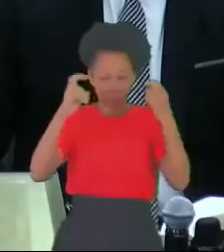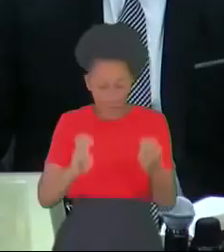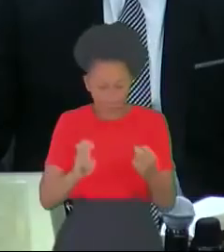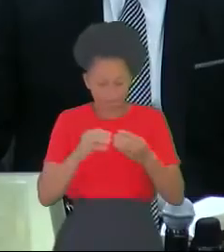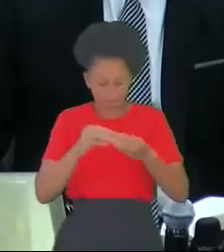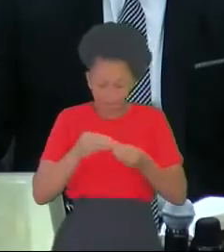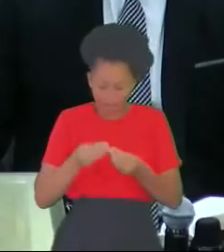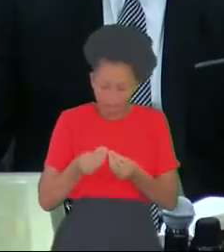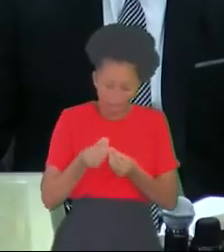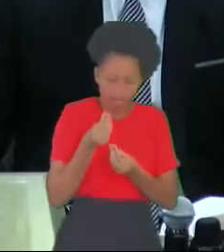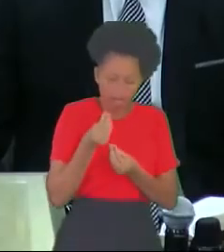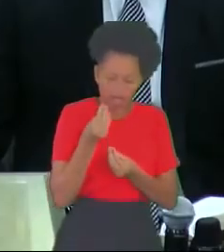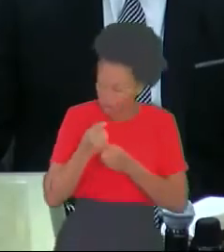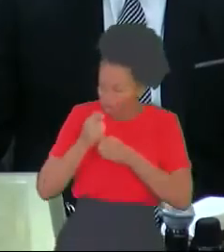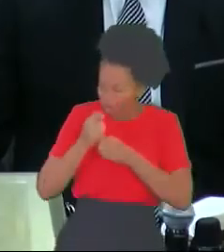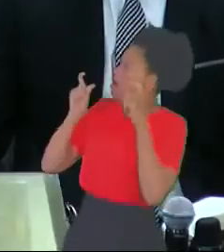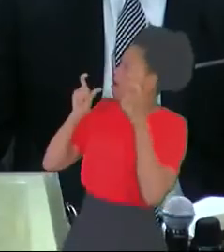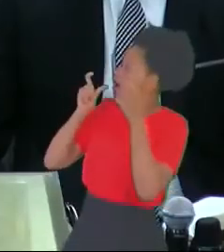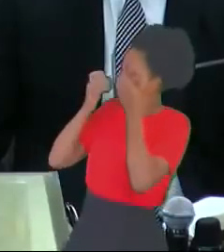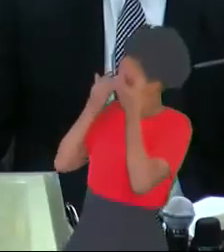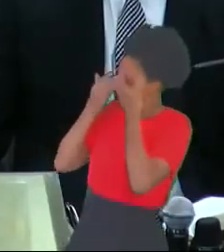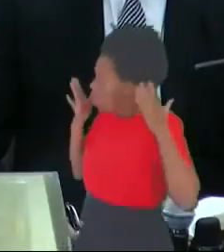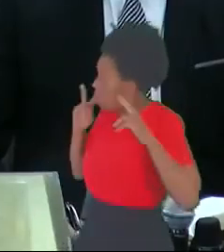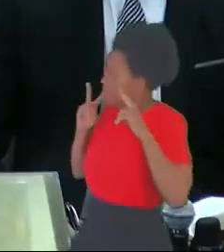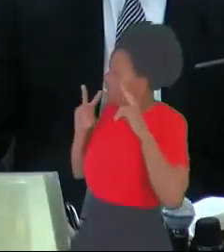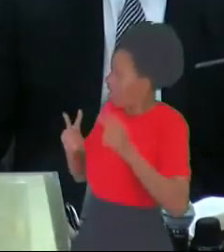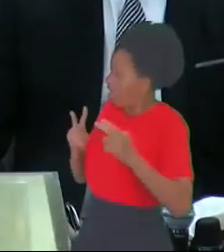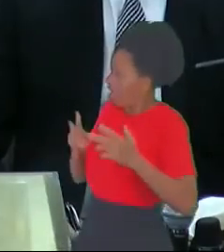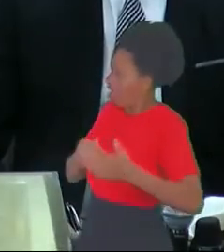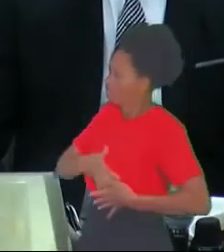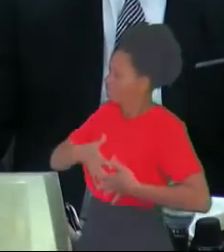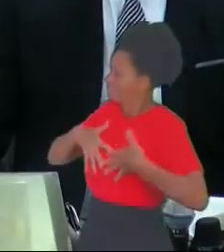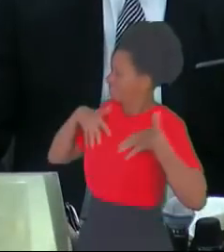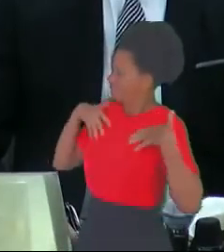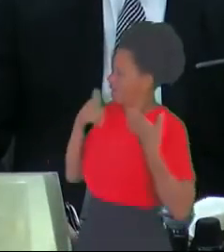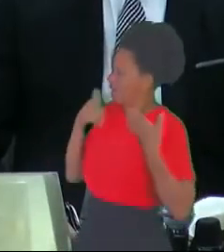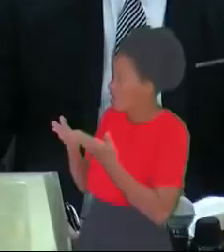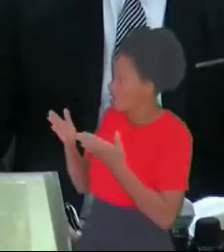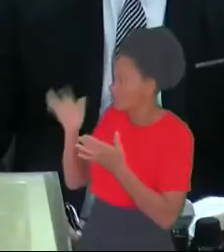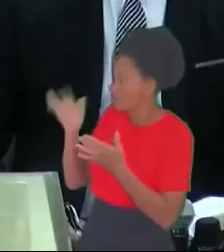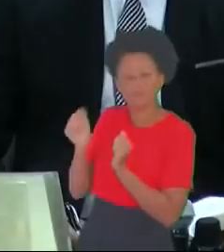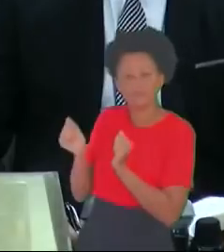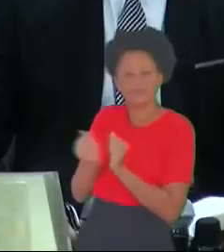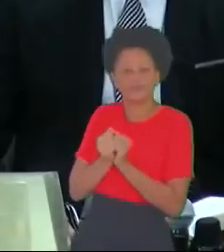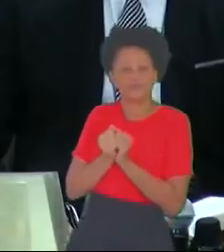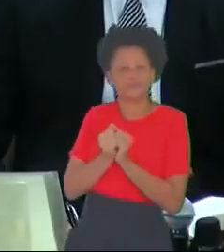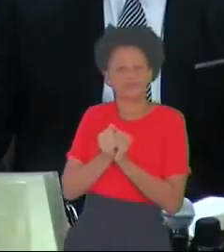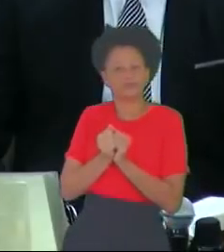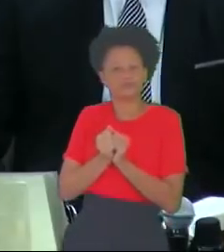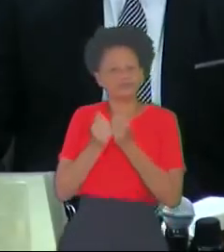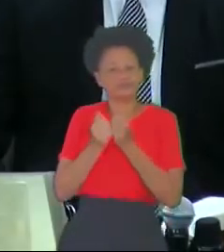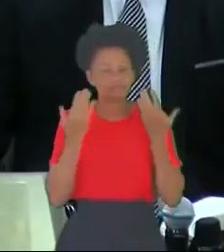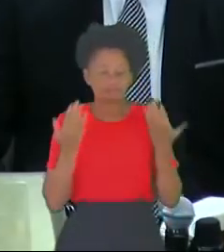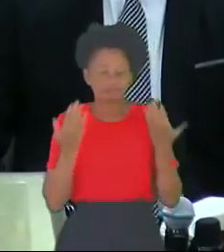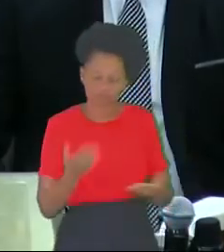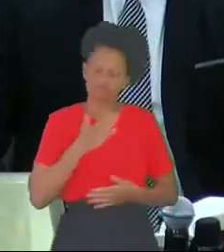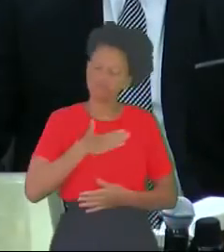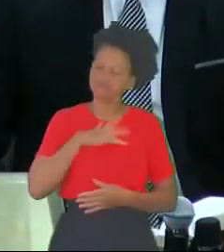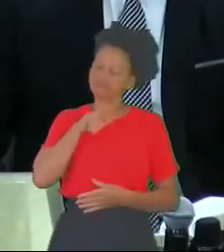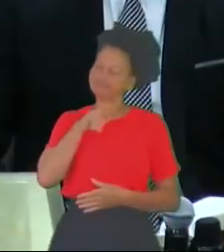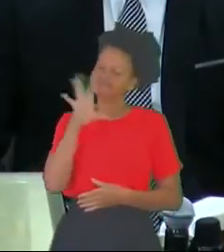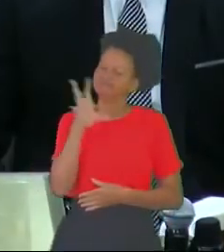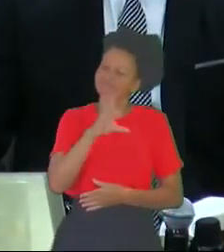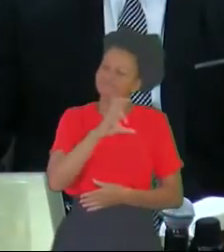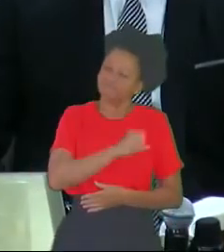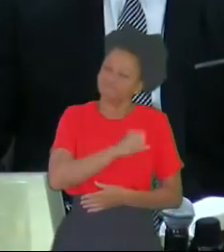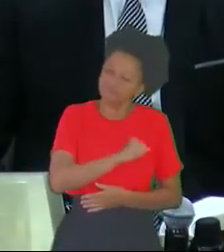abriram os olhos e o coração deles se alegrou, porque viram que era o Senhor que estava ali. Então, meus irmãos amados, nós